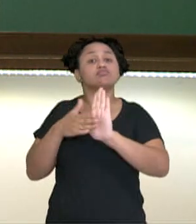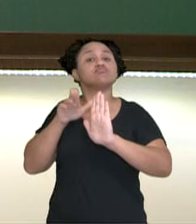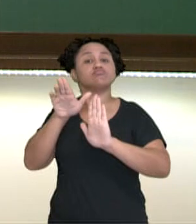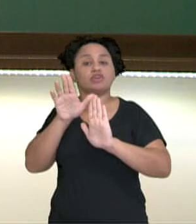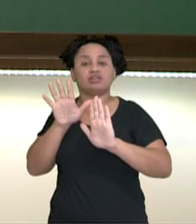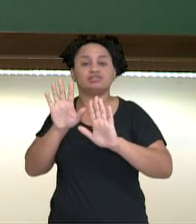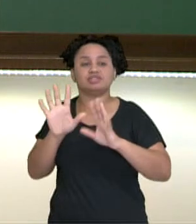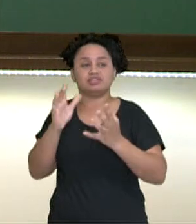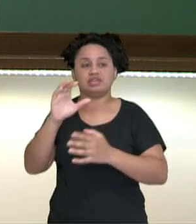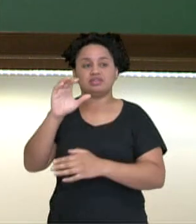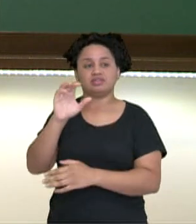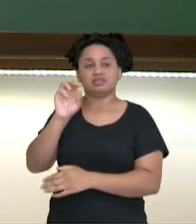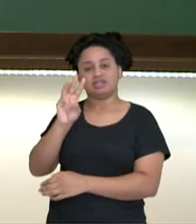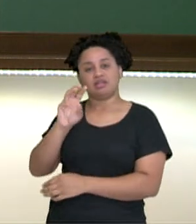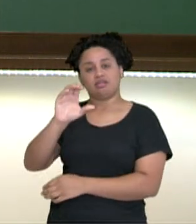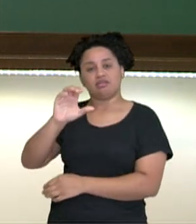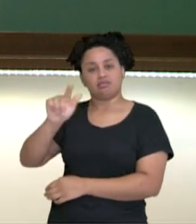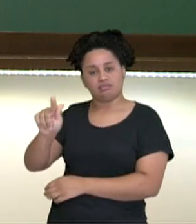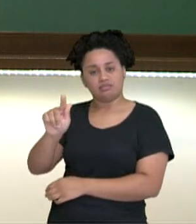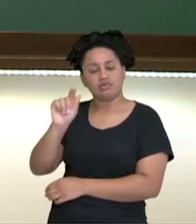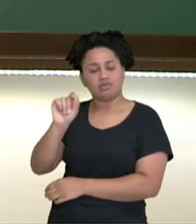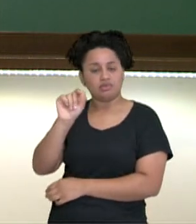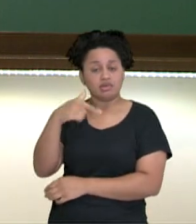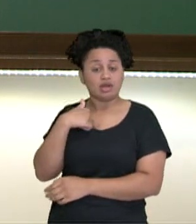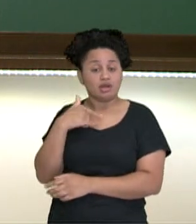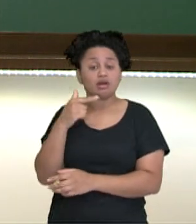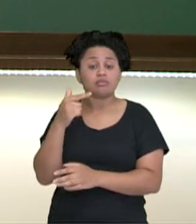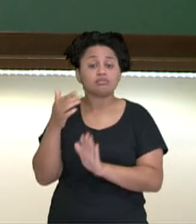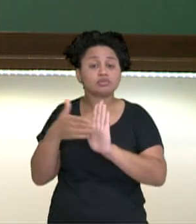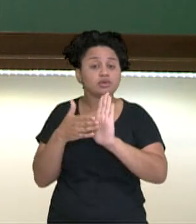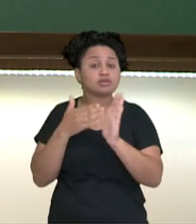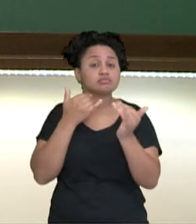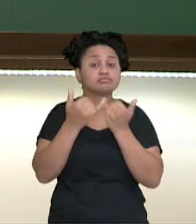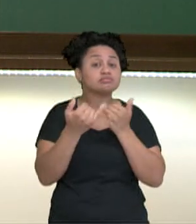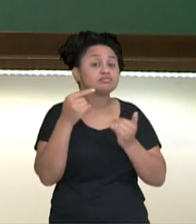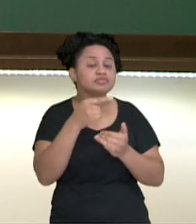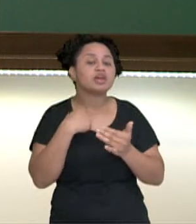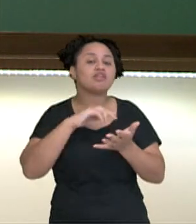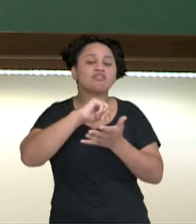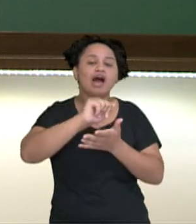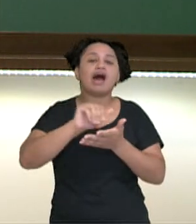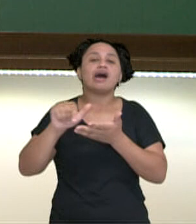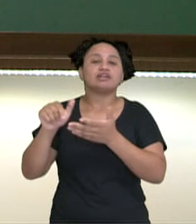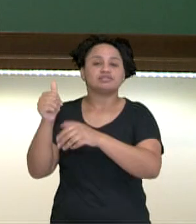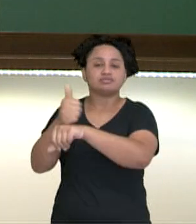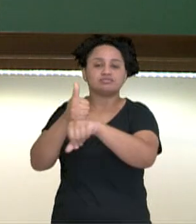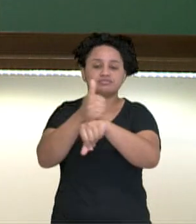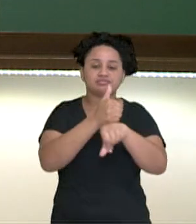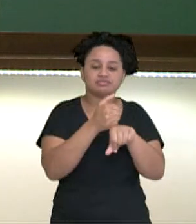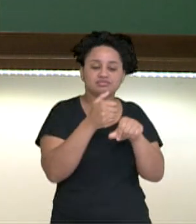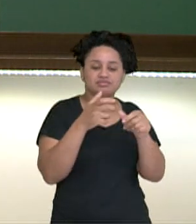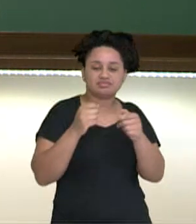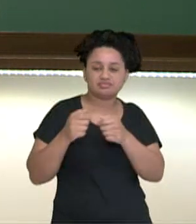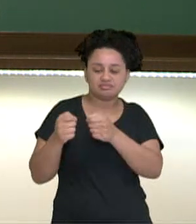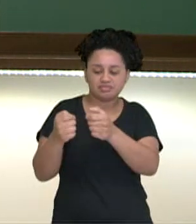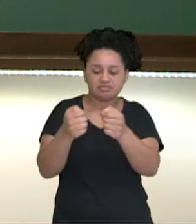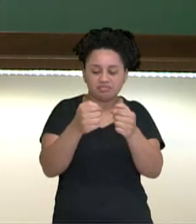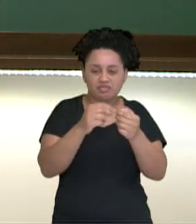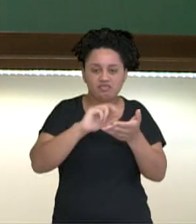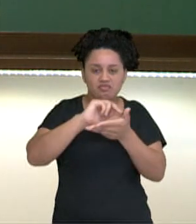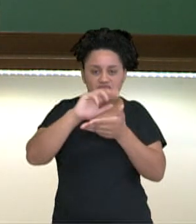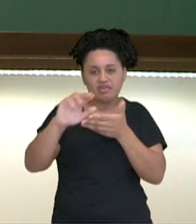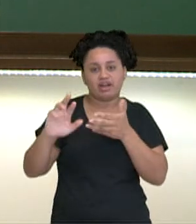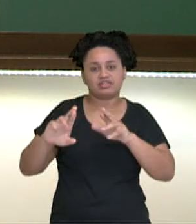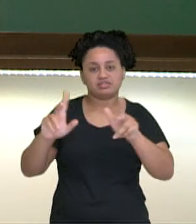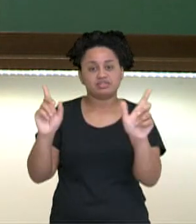Cyber Game era uma competição parecida, que reunisse vários jogadores, vários jogos sendo